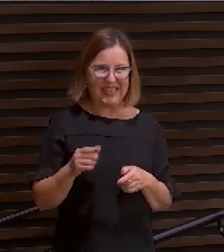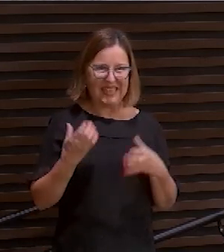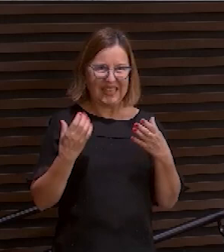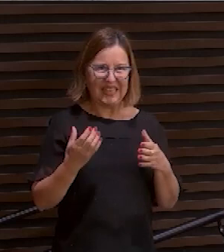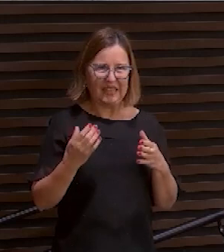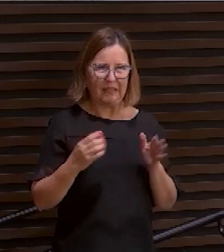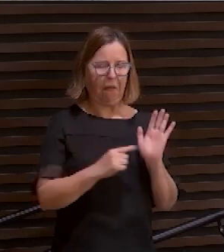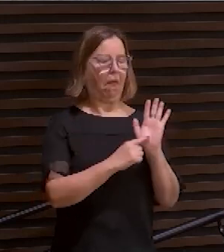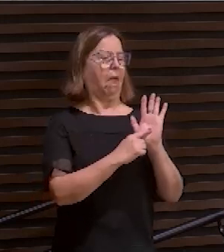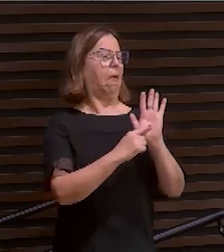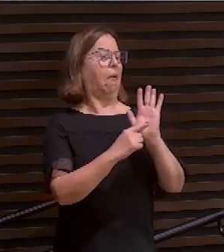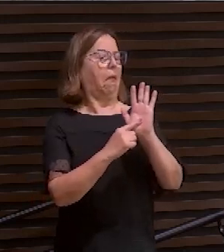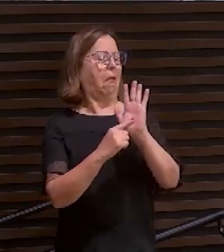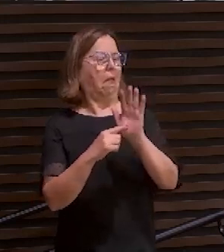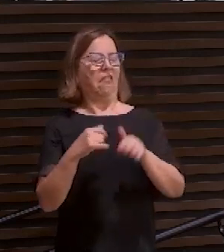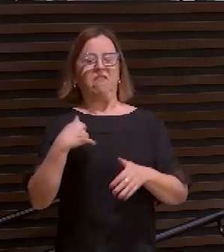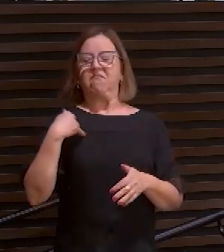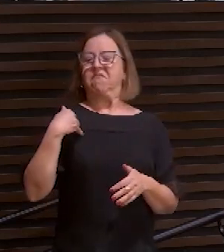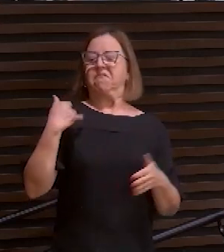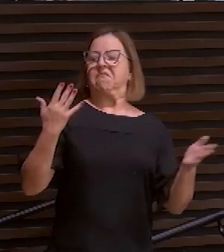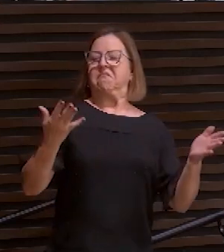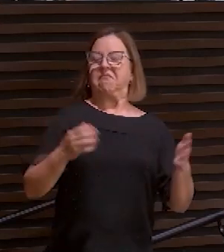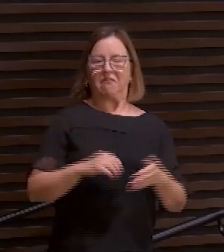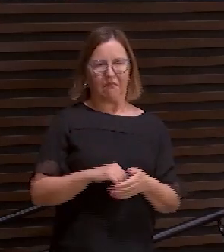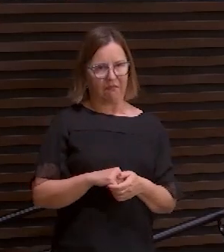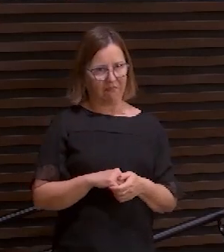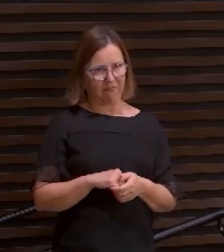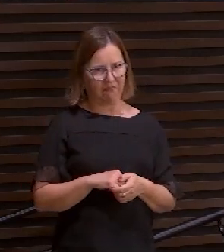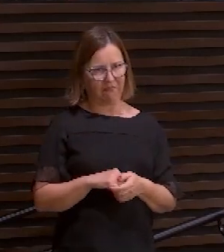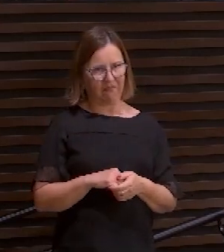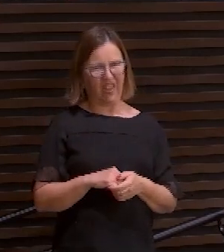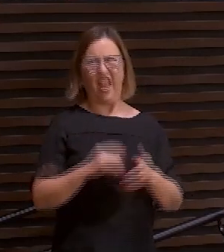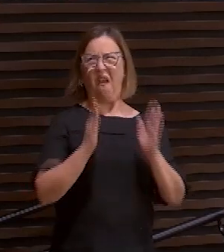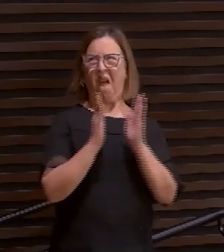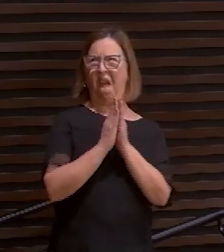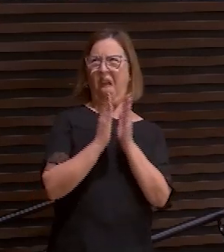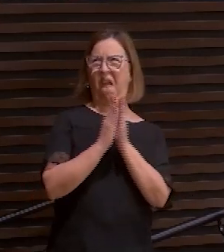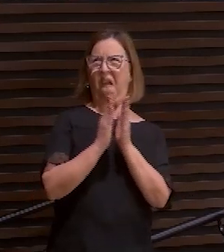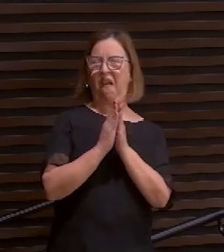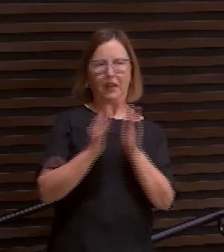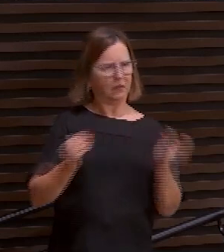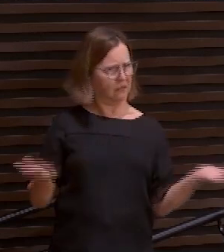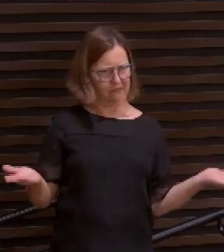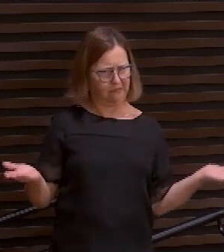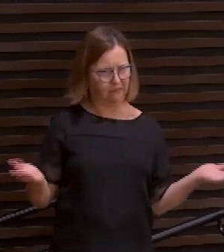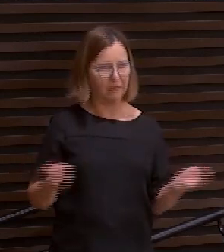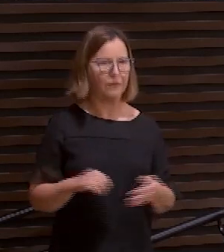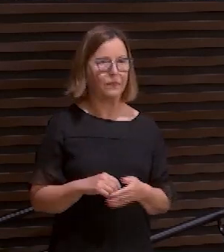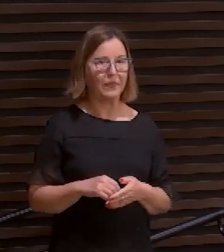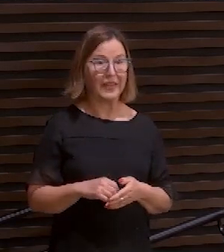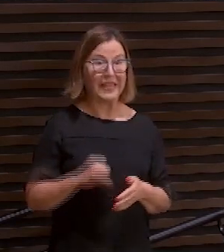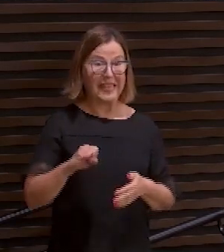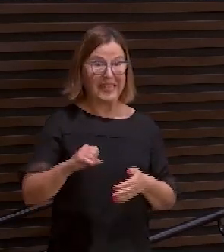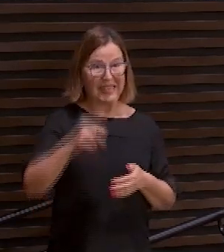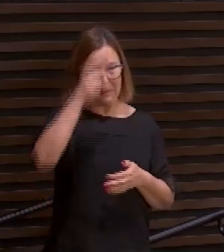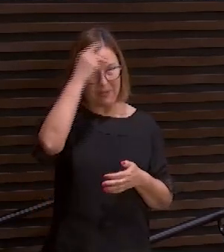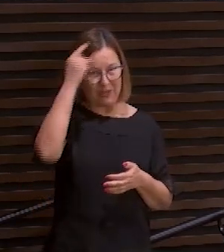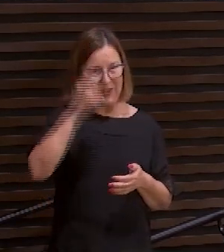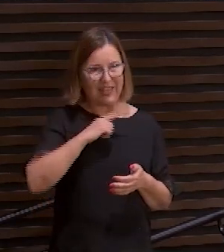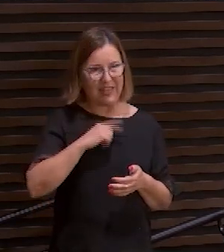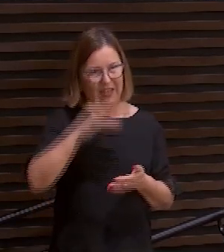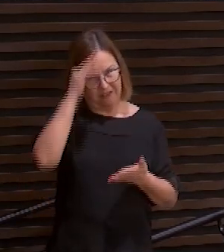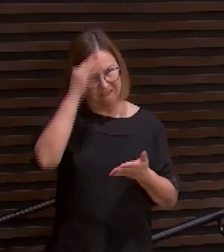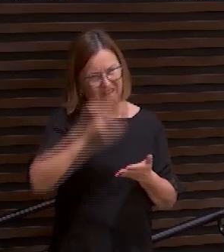e individual. Quando alguém tem fé, não fala que tem